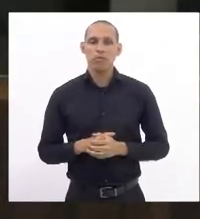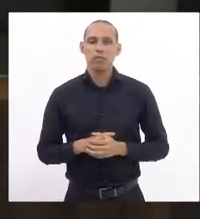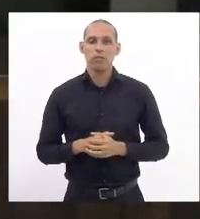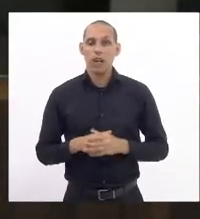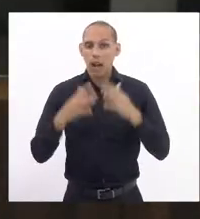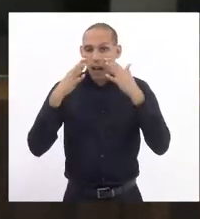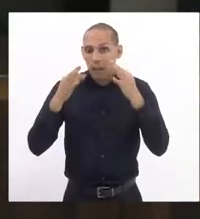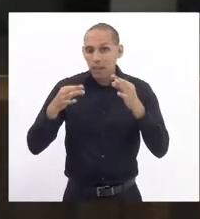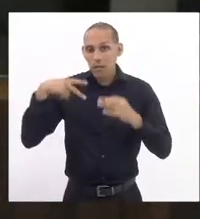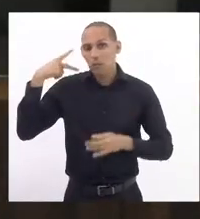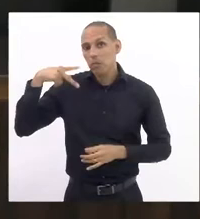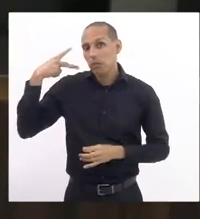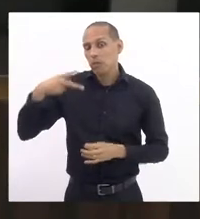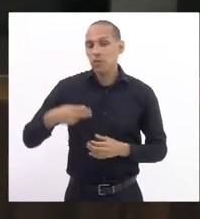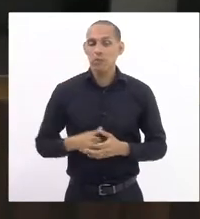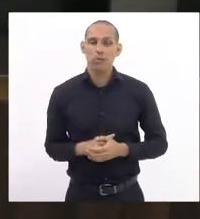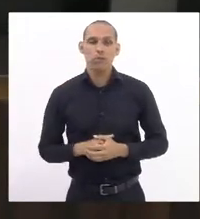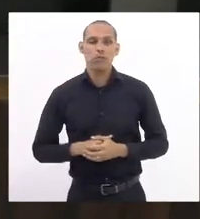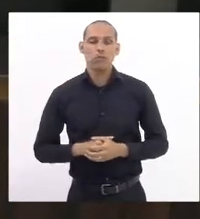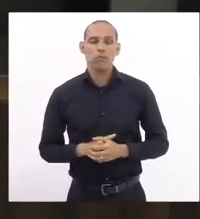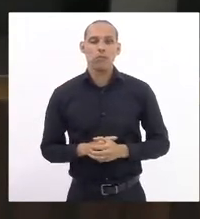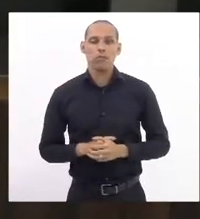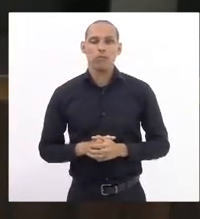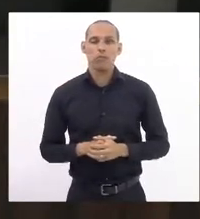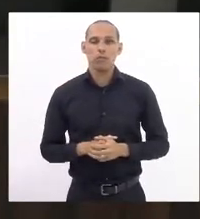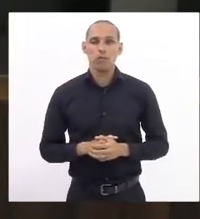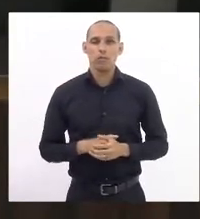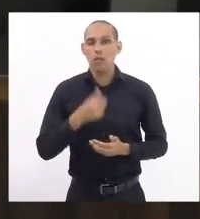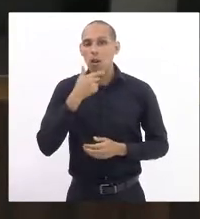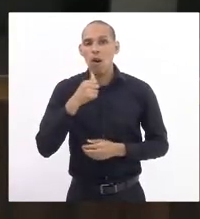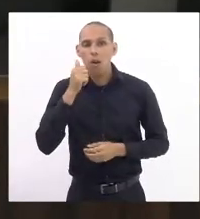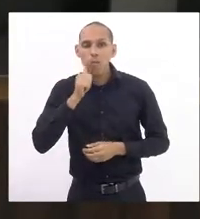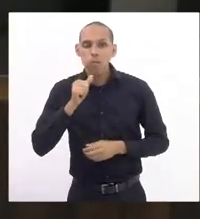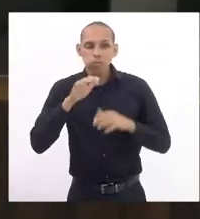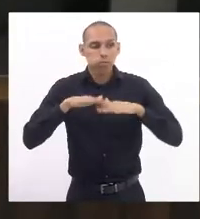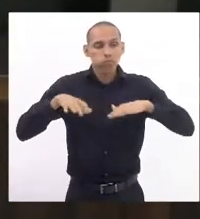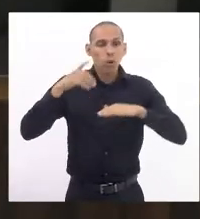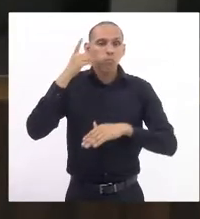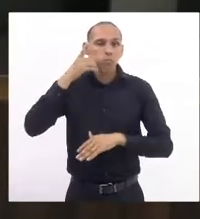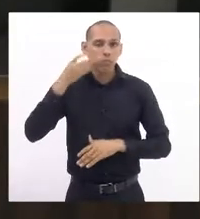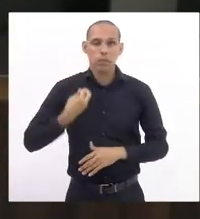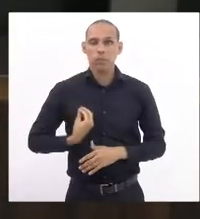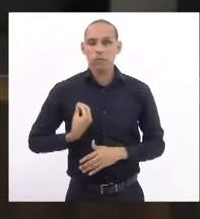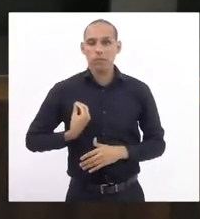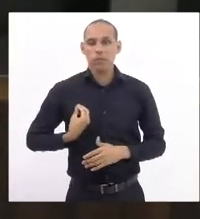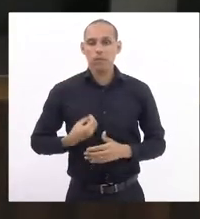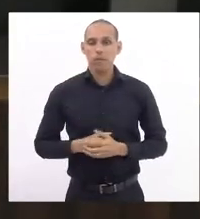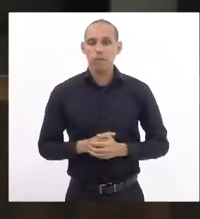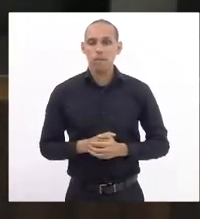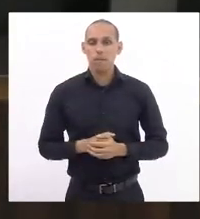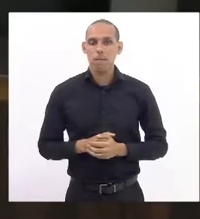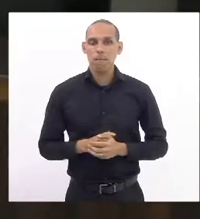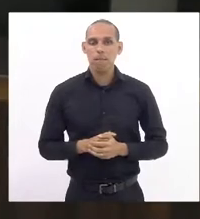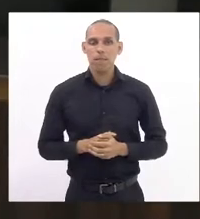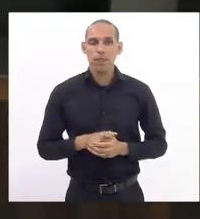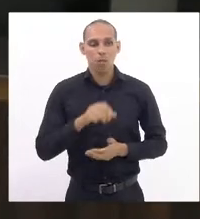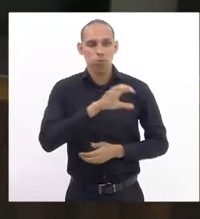Atenção, senhores parlamentares, senhoras deputadas, senhores deputados que se encontram nos